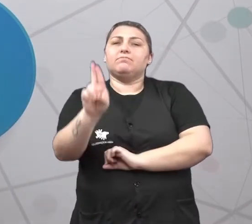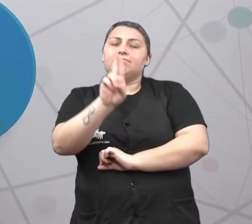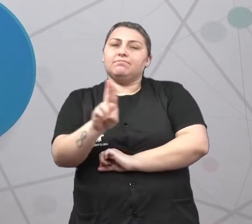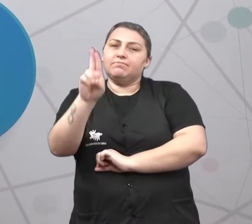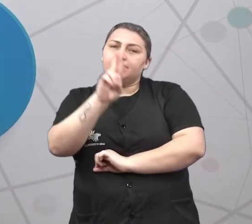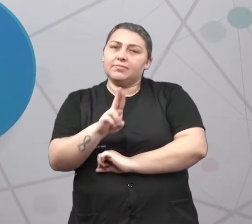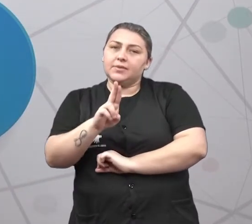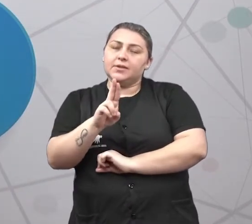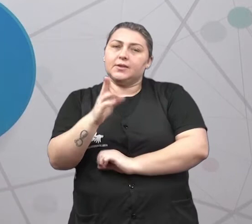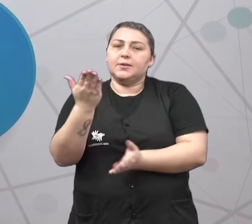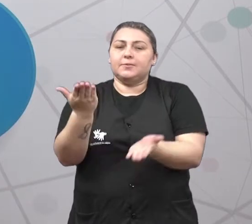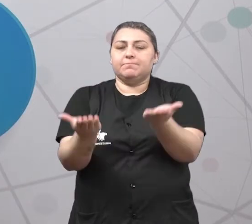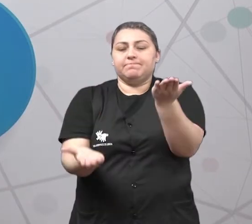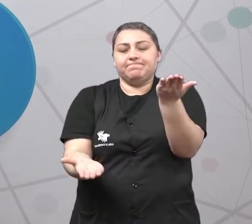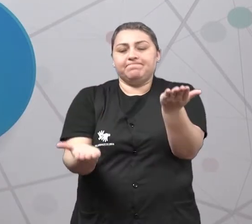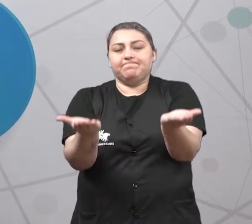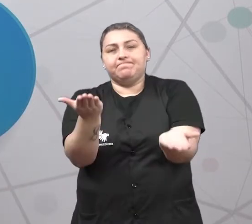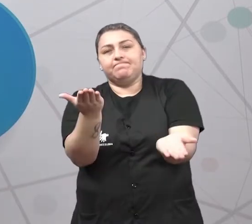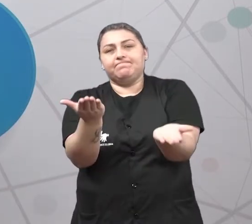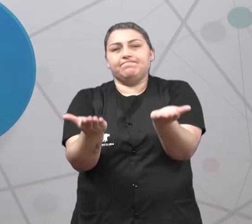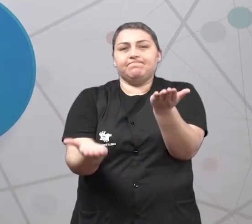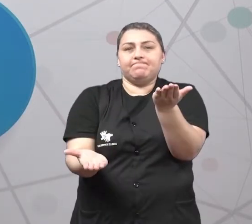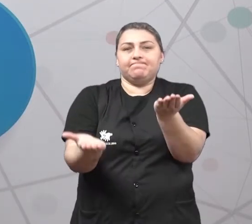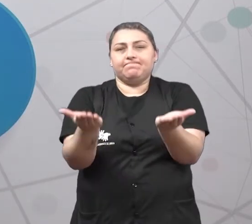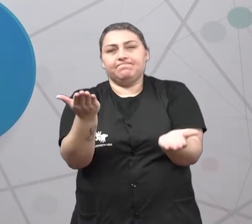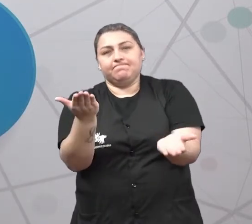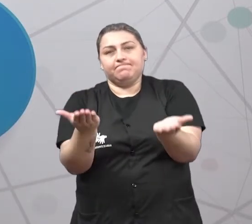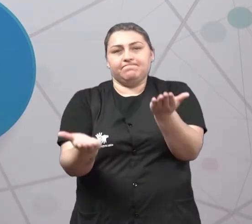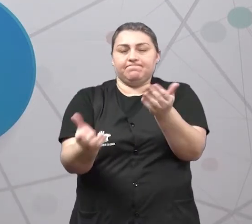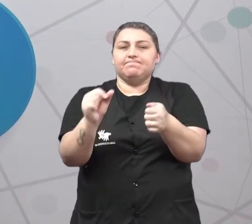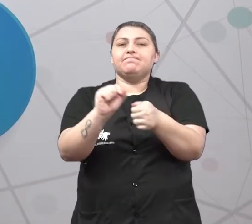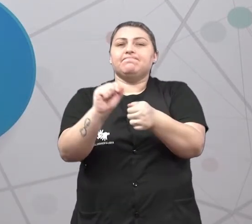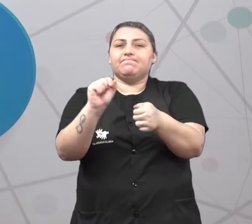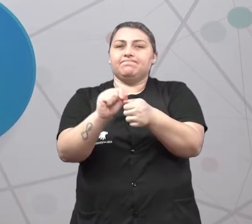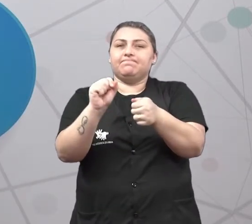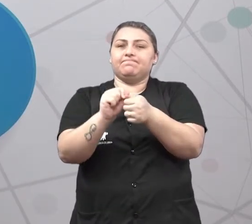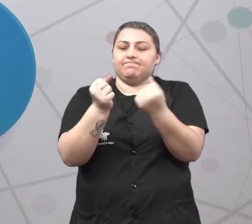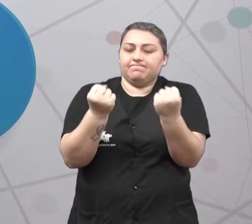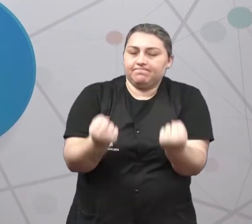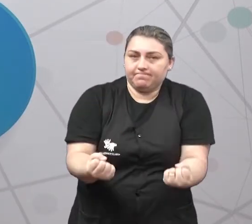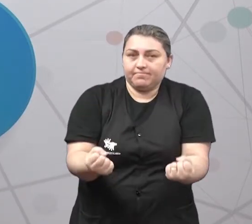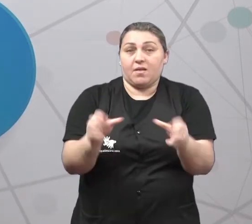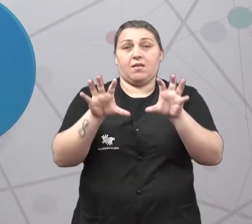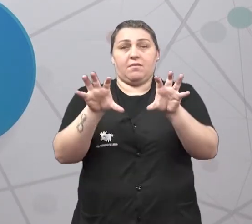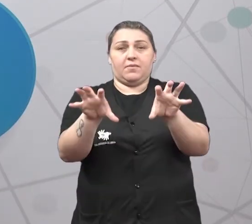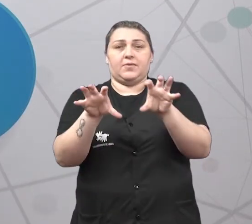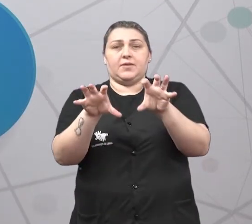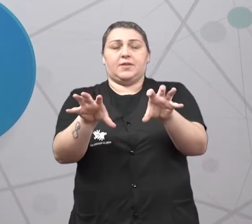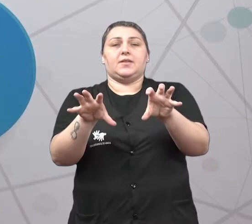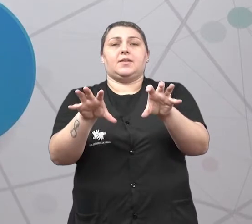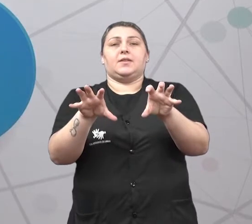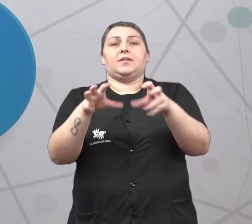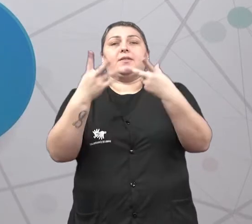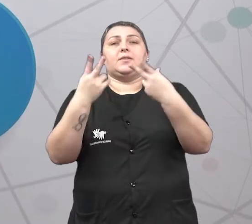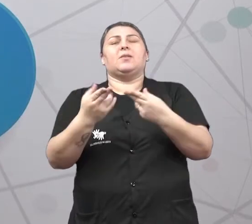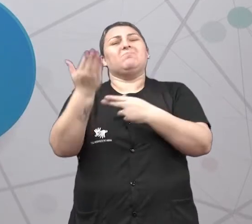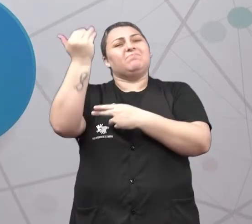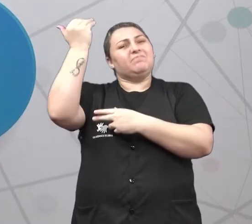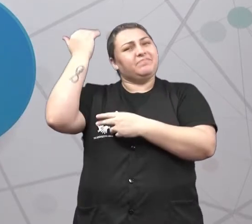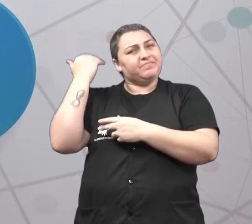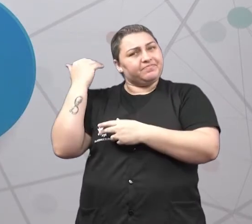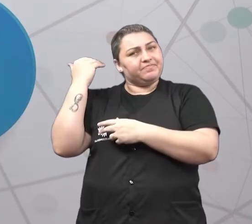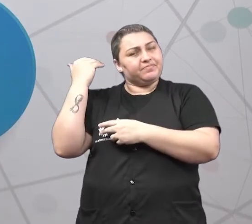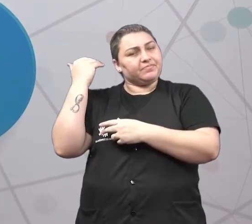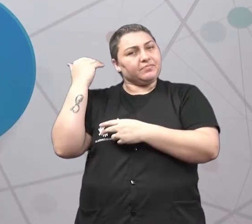utilizavam? Eles utilizavam as mãos, o corpo para fazer essas medidas. Assim como